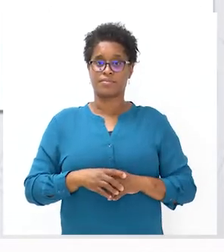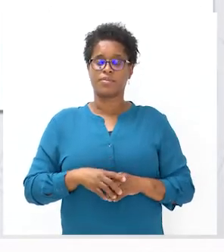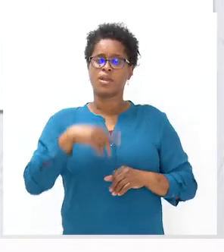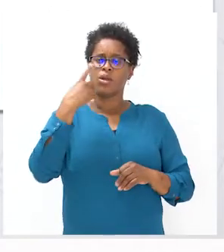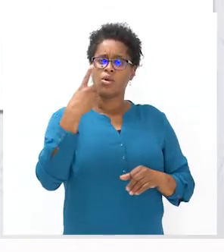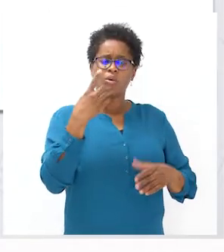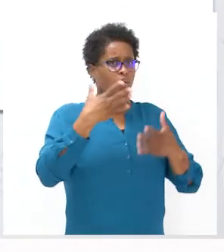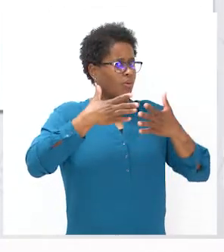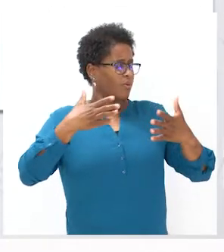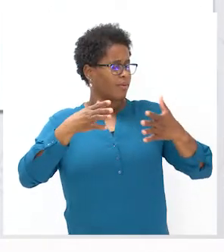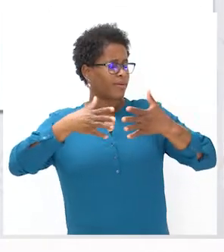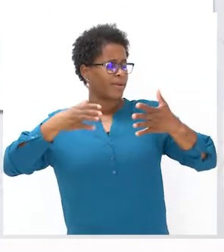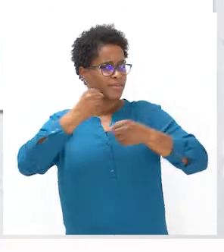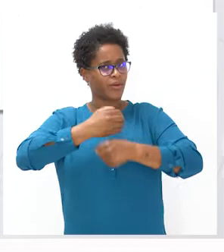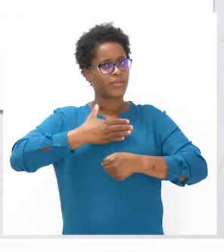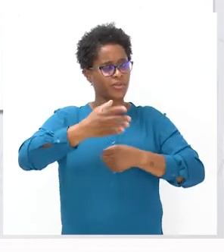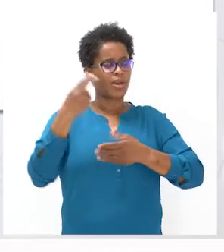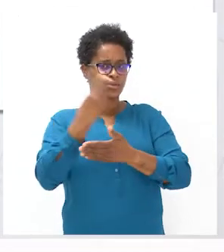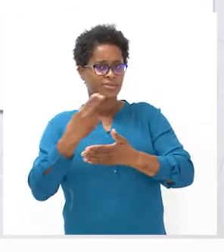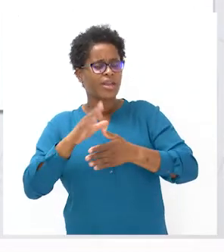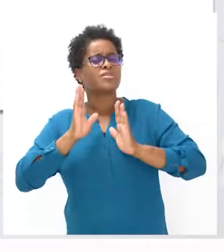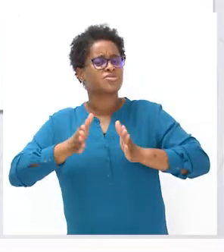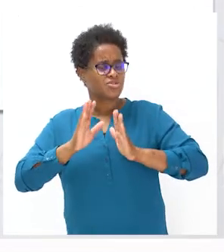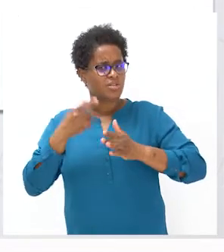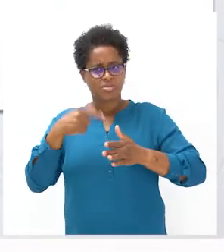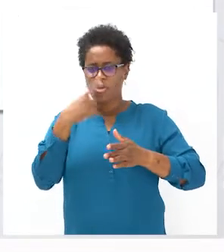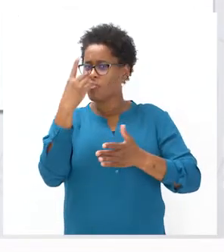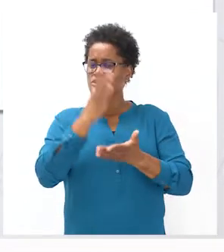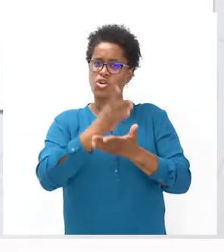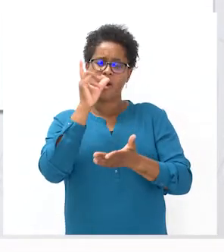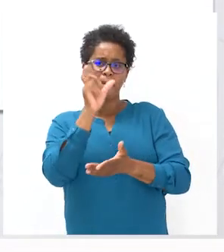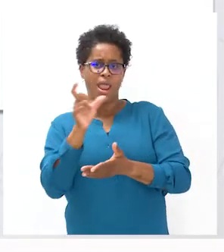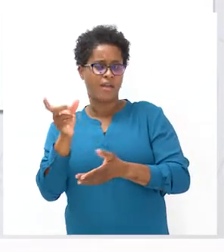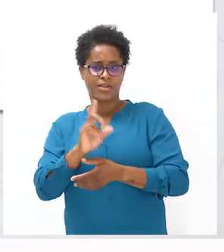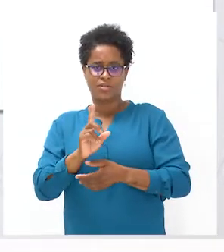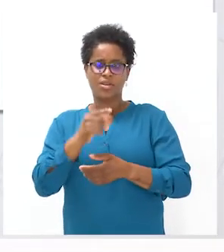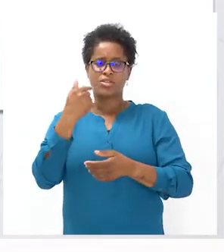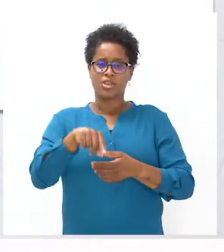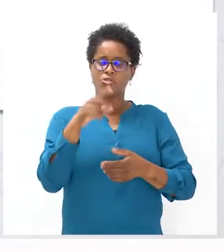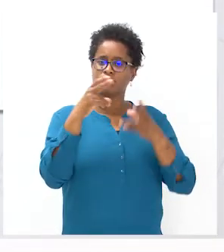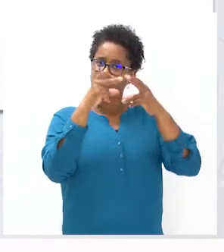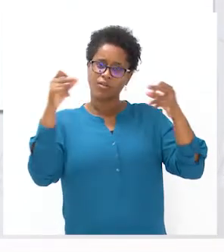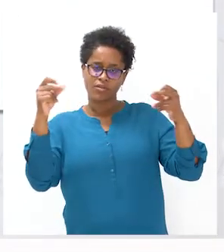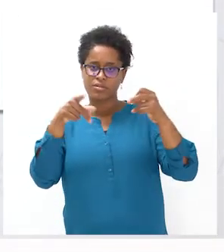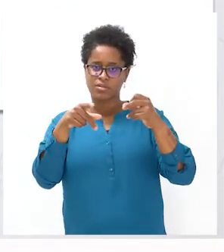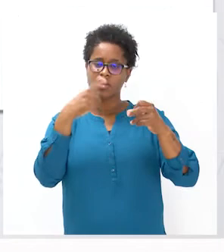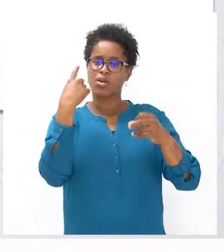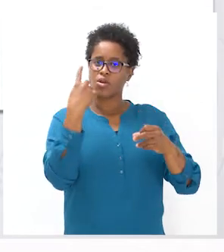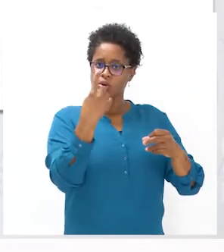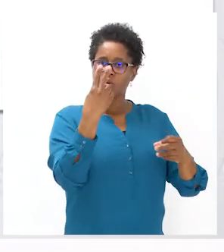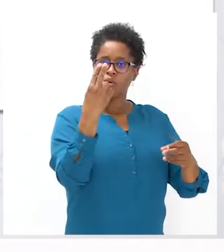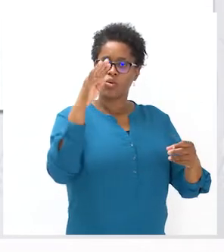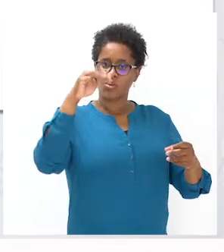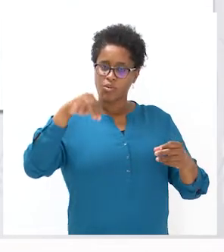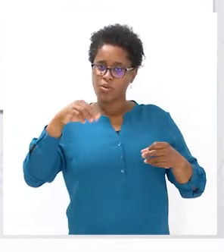Um grande artista, que já nós não temos apenas uma palavra só. Temos uma expressão. Um é